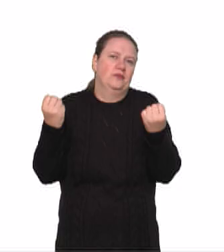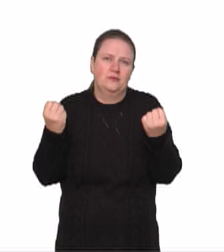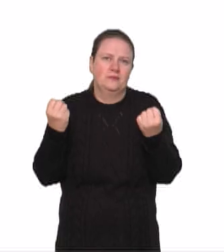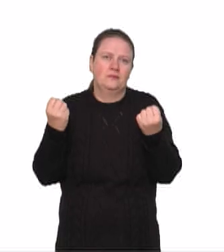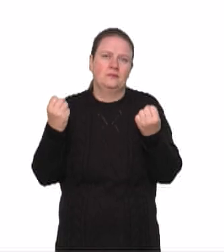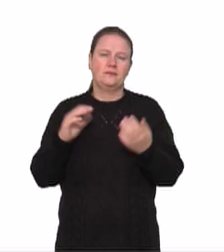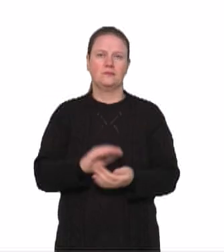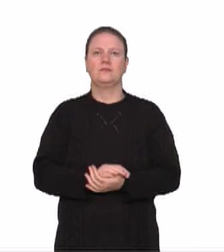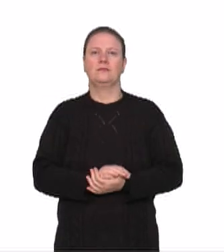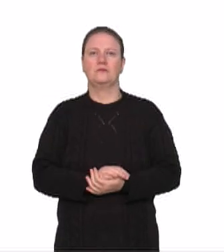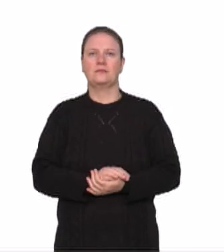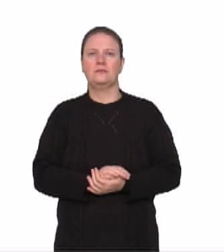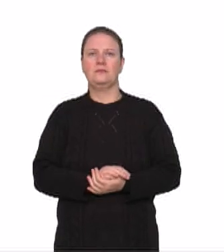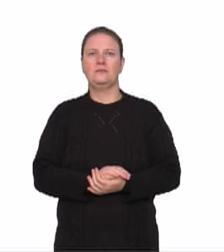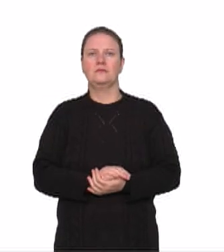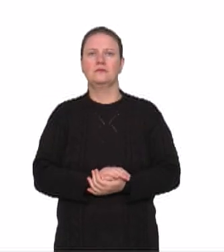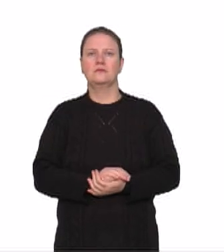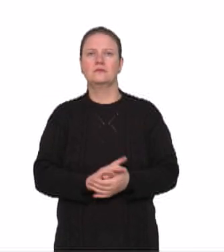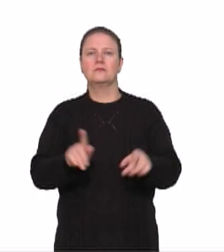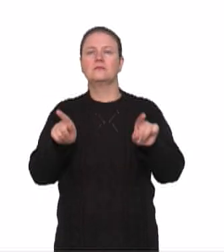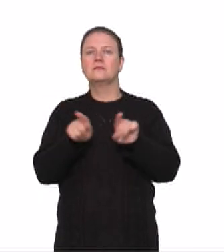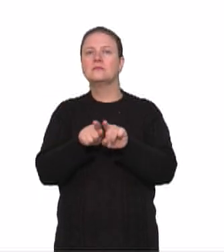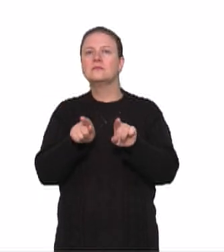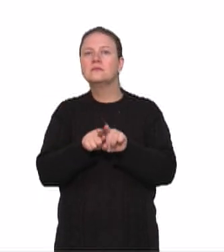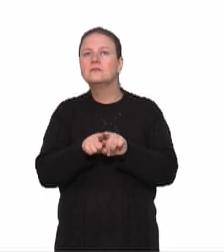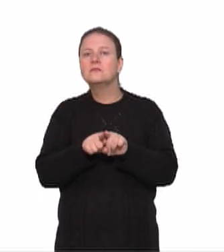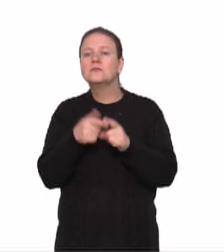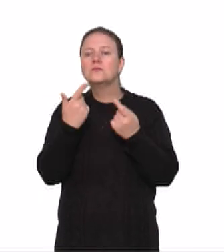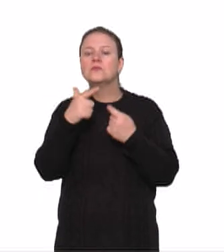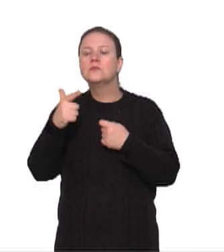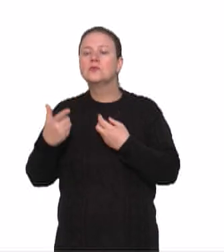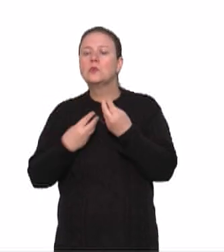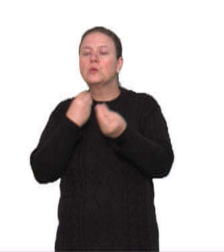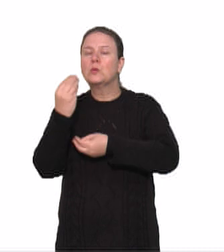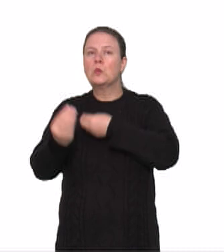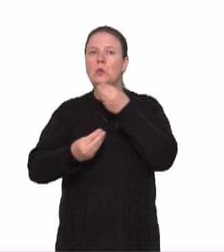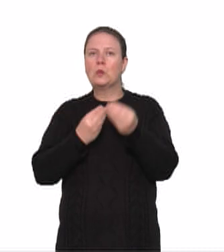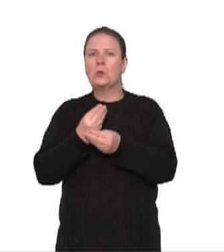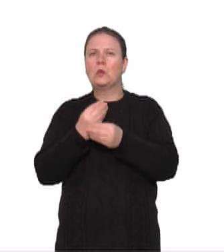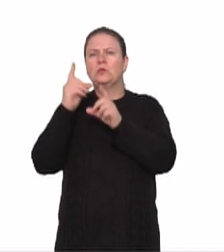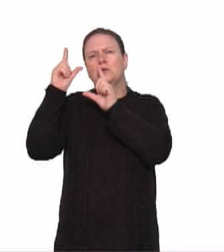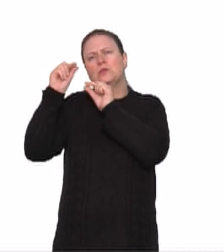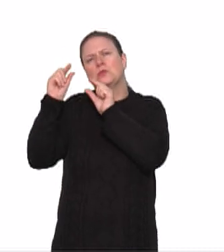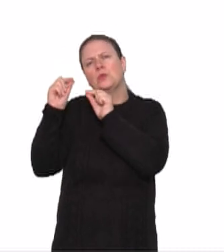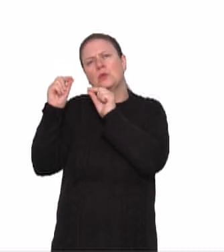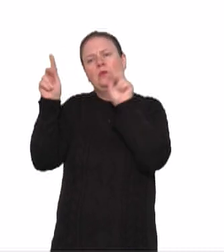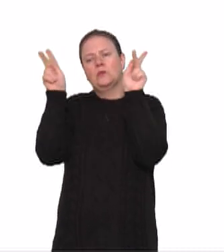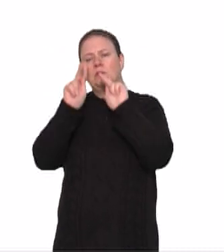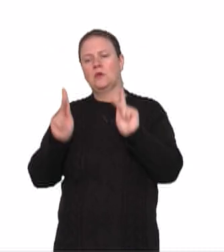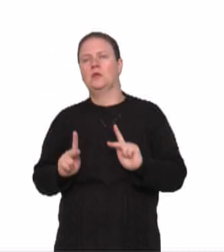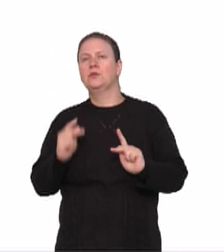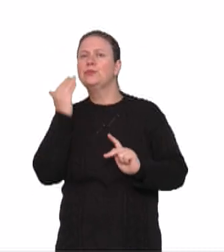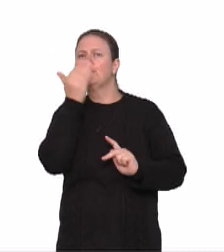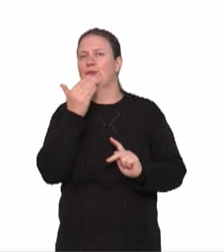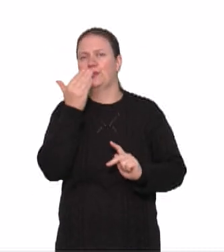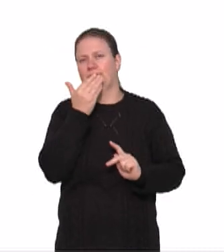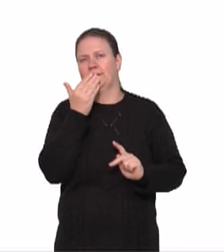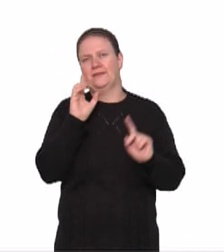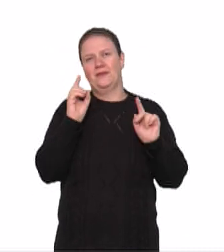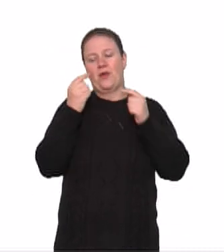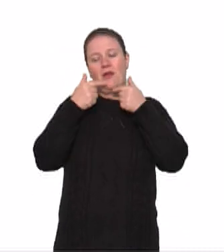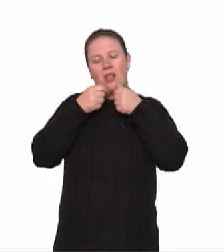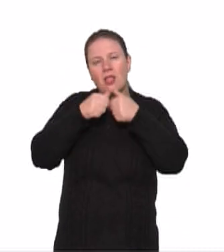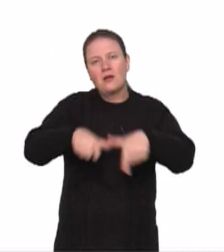é o sentido da gustação, do sabor, né? Então, não tem como o sono e a paz ser tão doces. O que a gente tem aqui é uma linguagem figurada que é típica